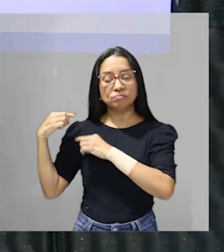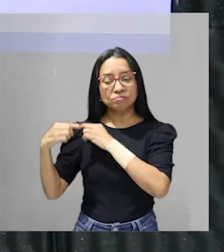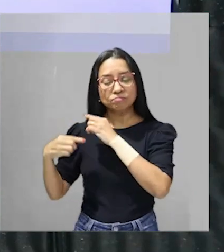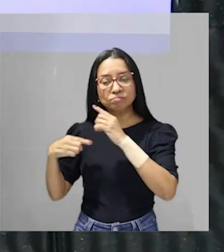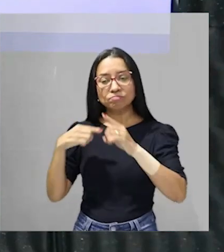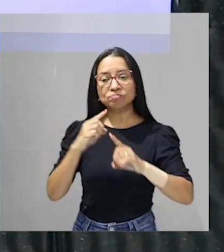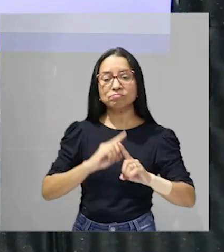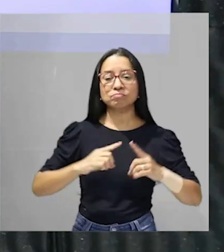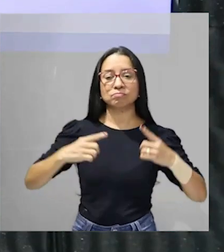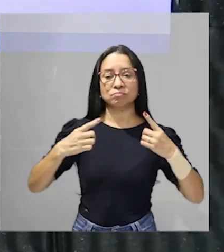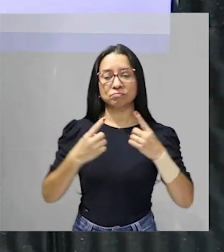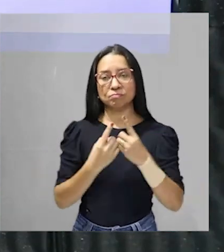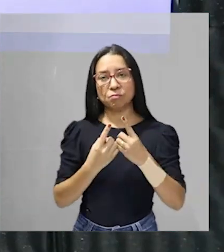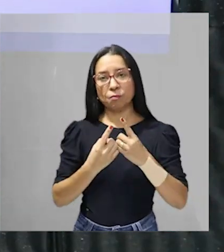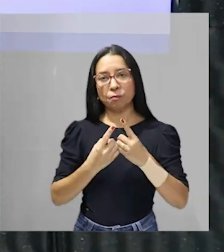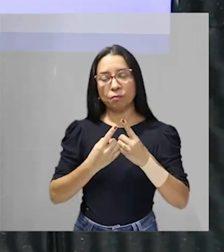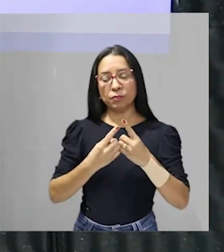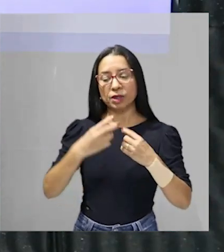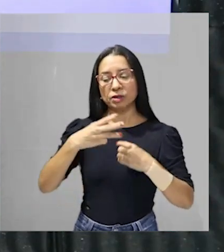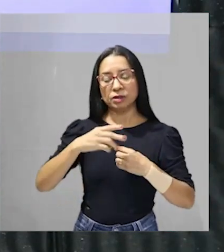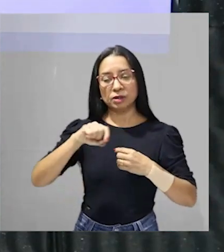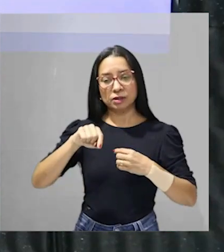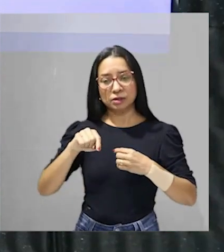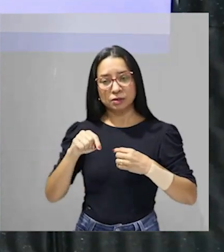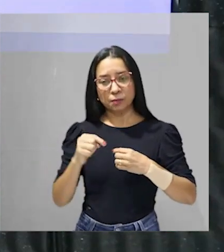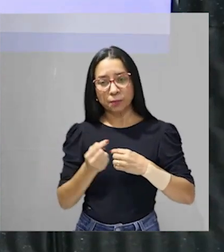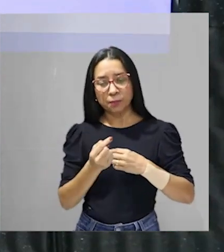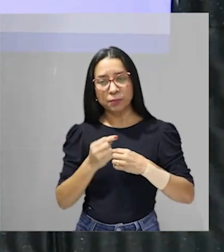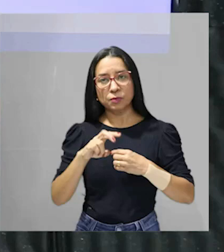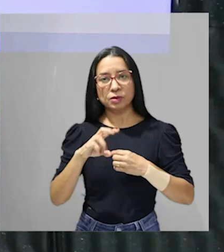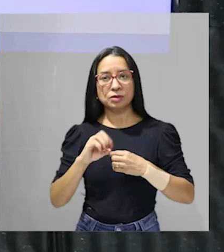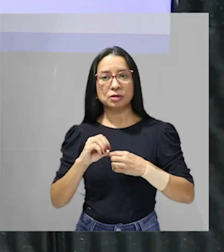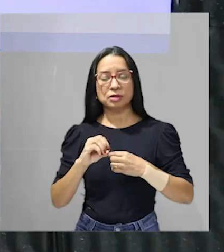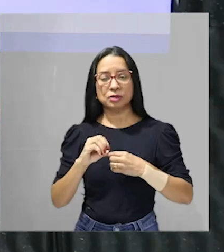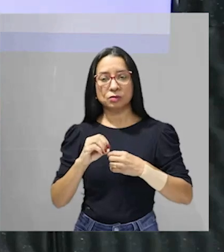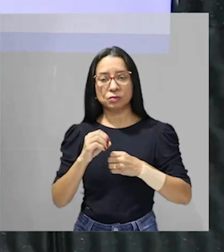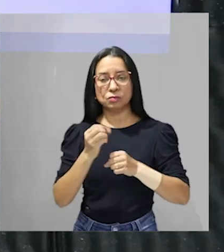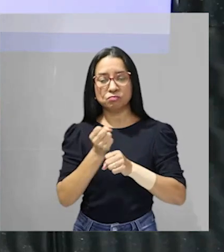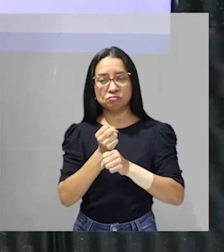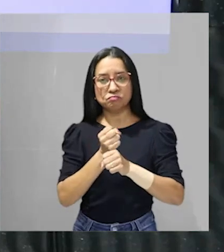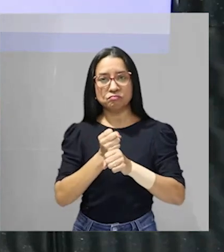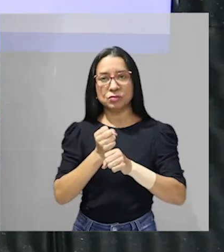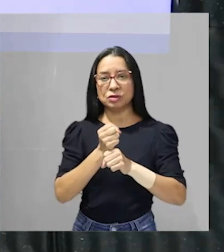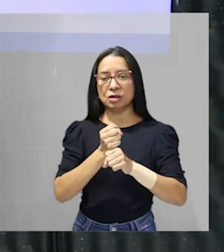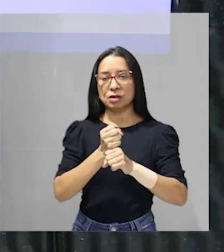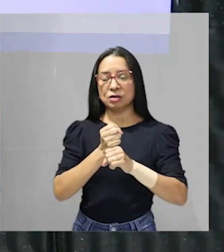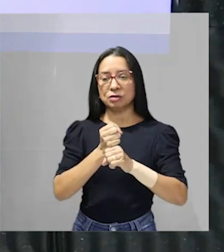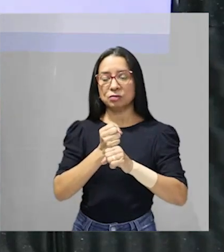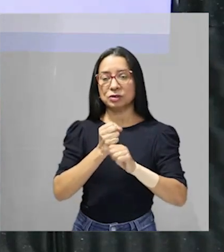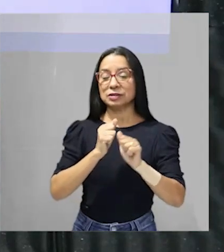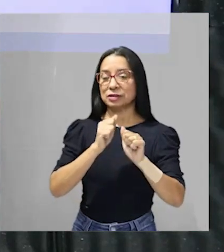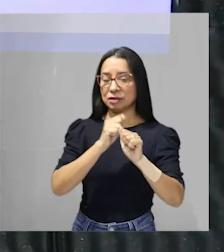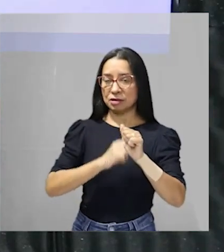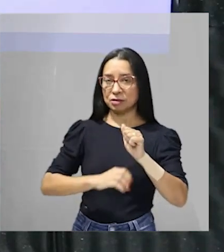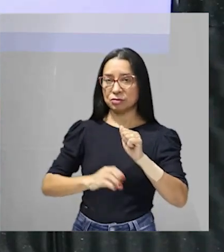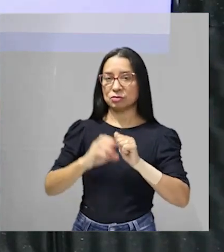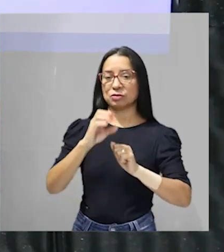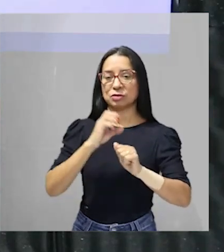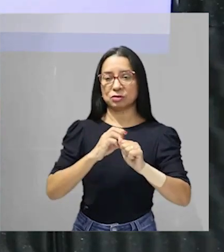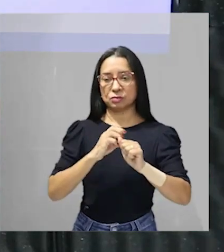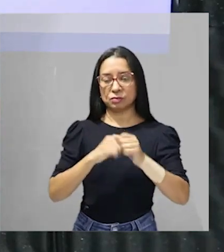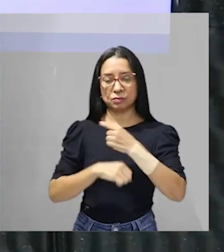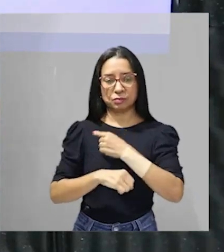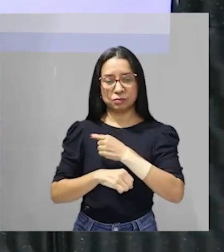Anos Antes de Cristo o conceito desse jogo de tabuleiro está associado a estratégia aos novos caminhos e a tradição